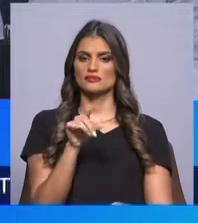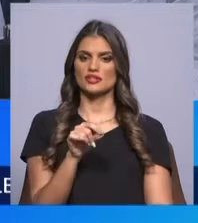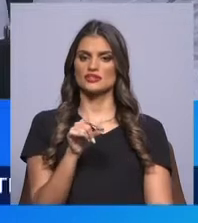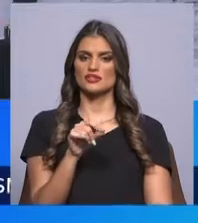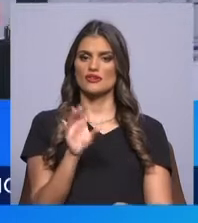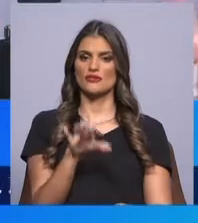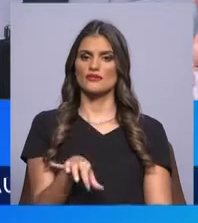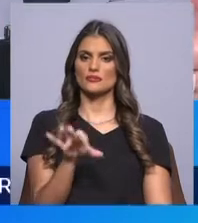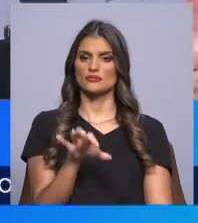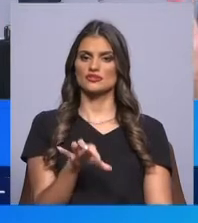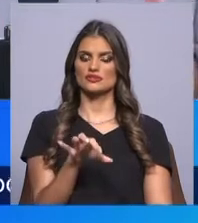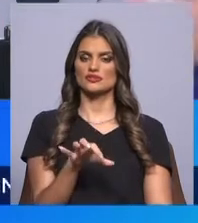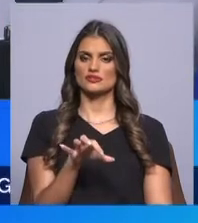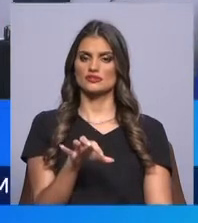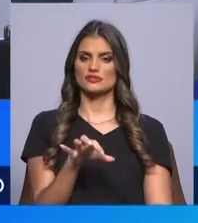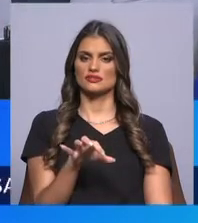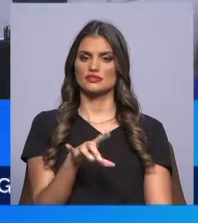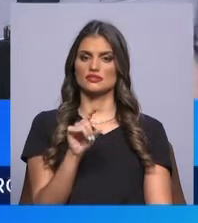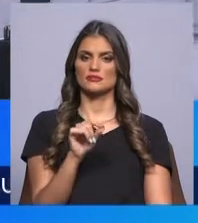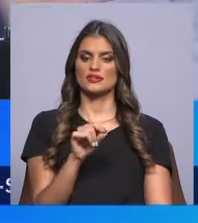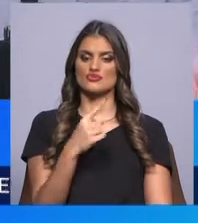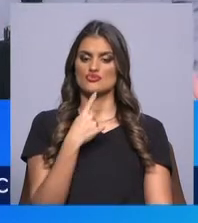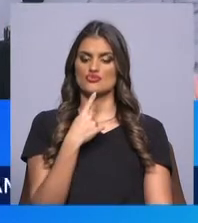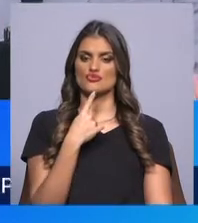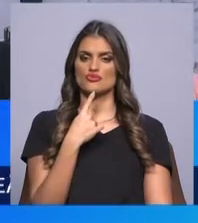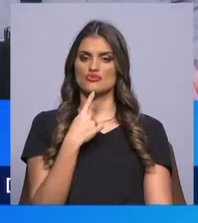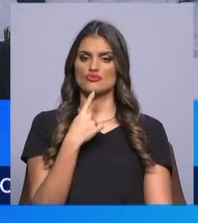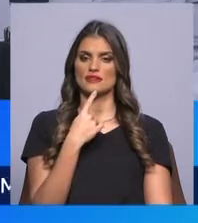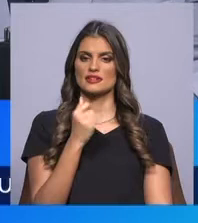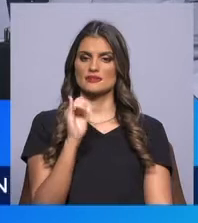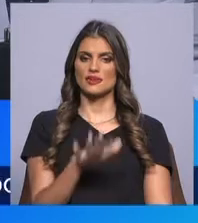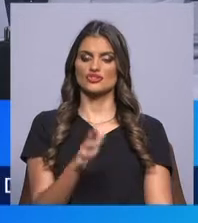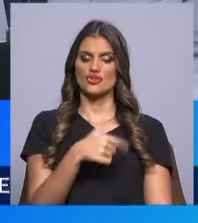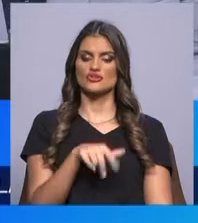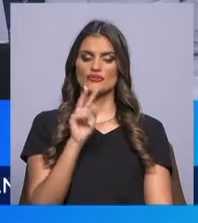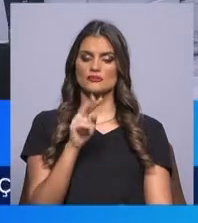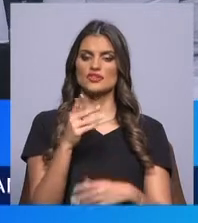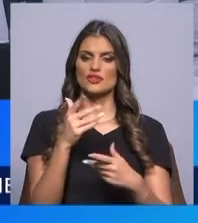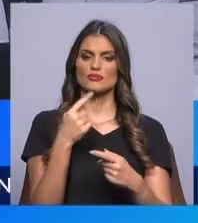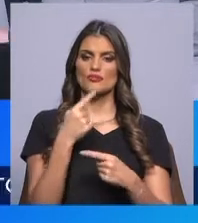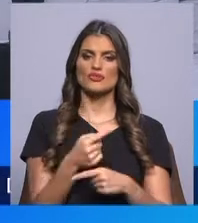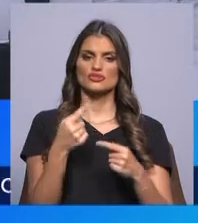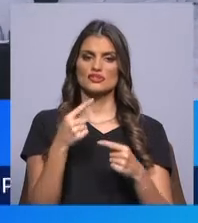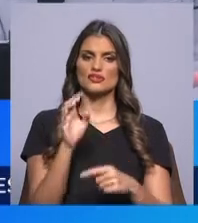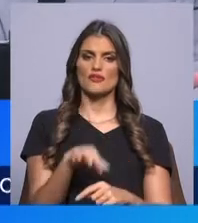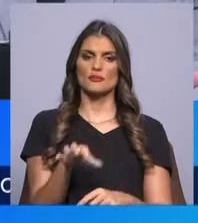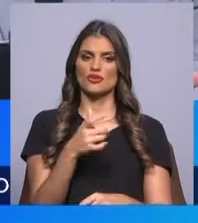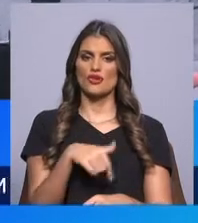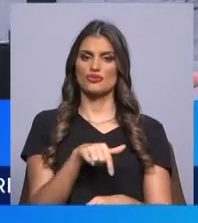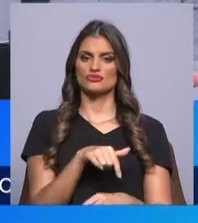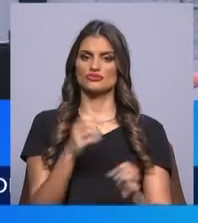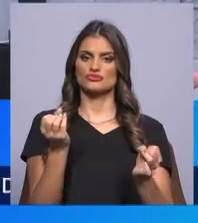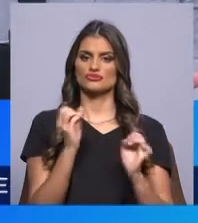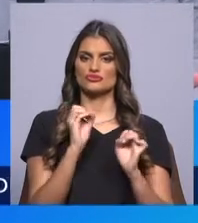de antimatéria e, ainda por cima, antimatéria em grande quantidade. As imagens que nós estamos a ver mostram-nos uma dessas fontes que nós não estávamos